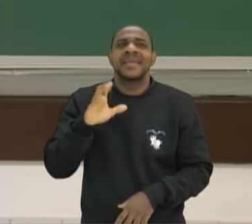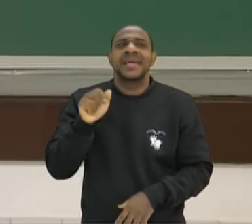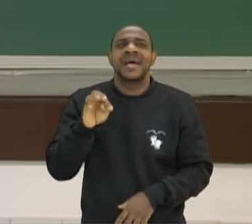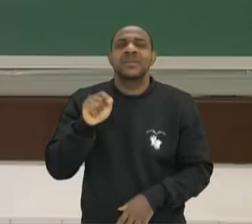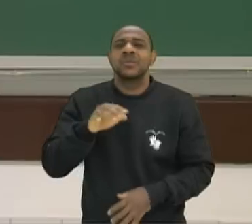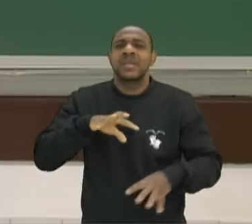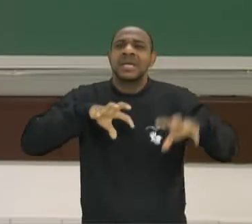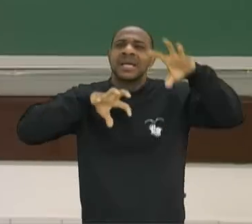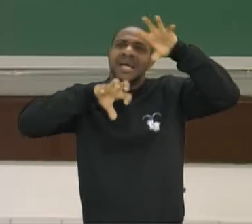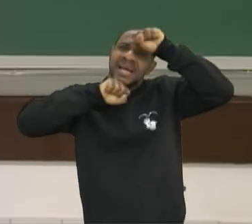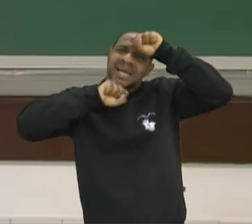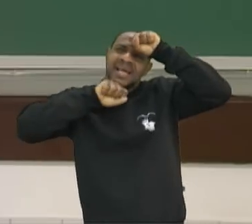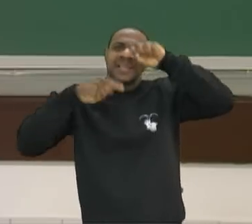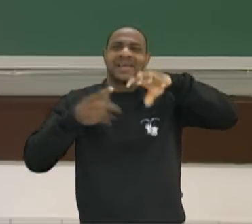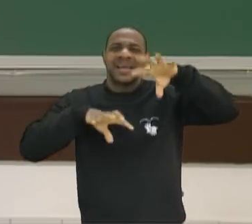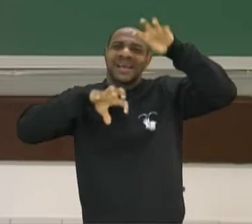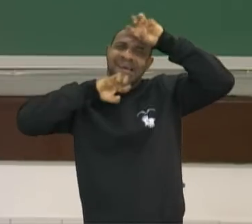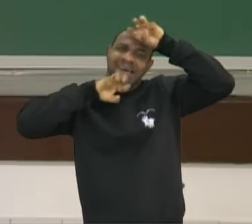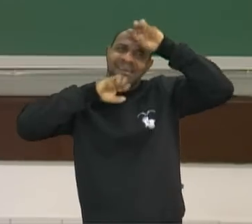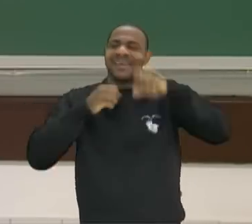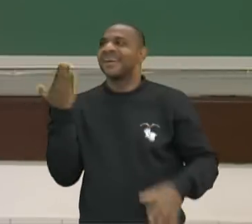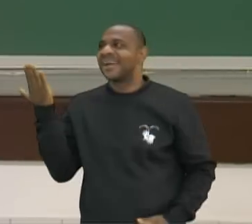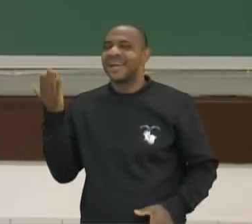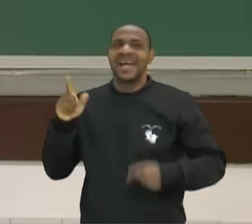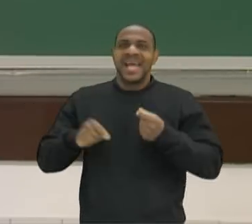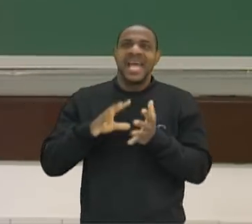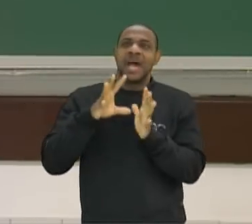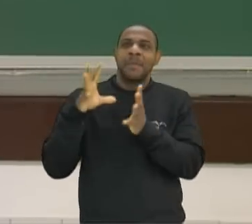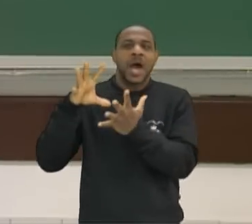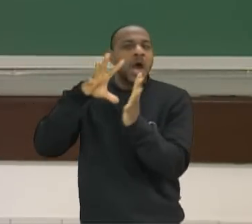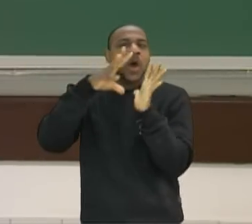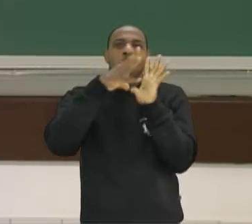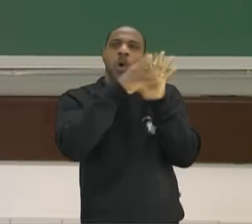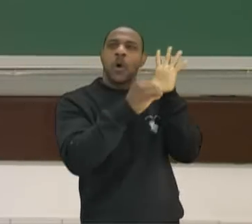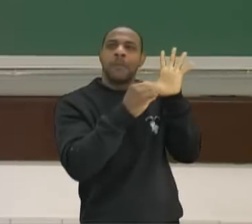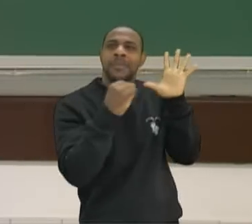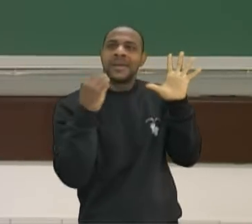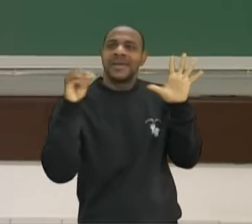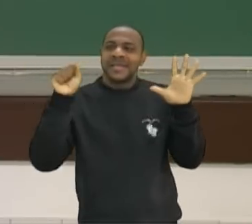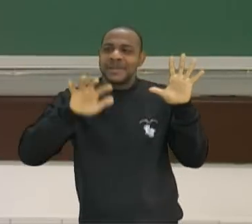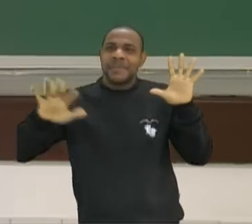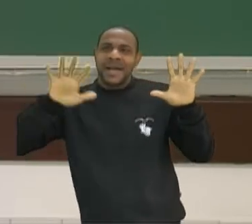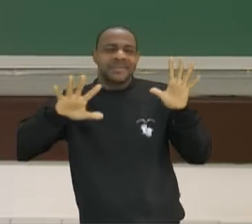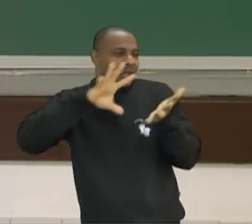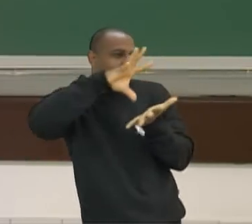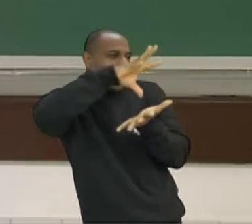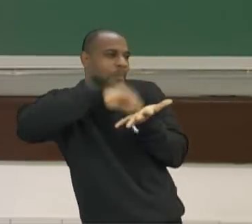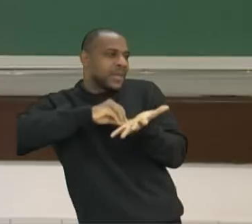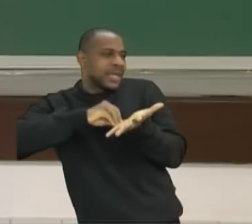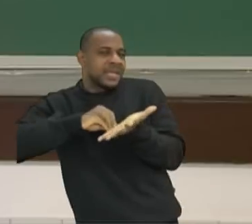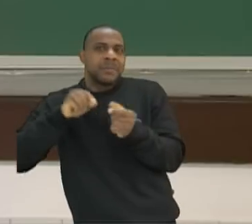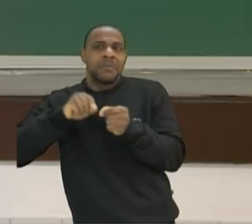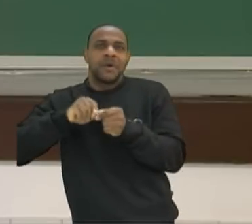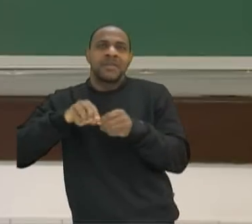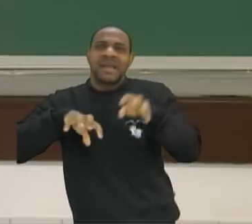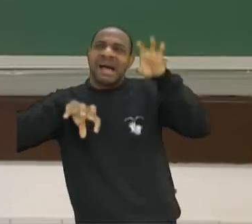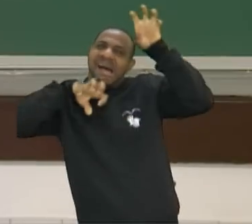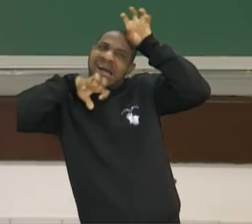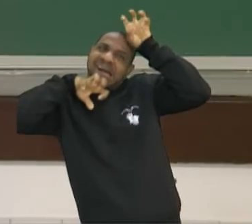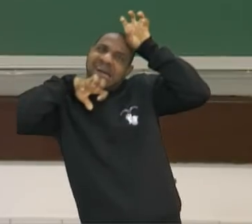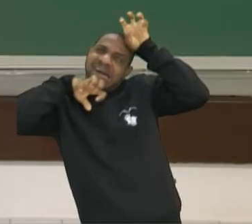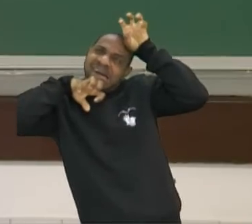imagem, né? Ou uma descrição, ou imitação de uma pessoa que pode o quê? Exagerar